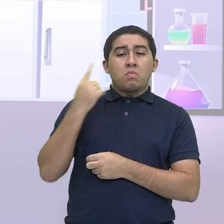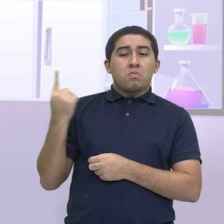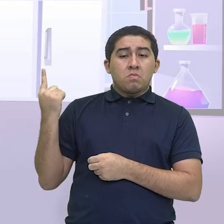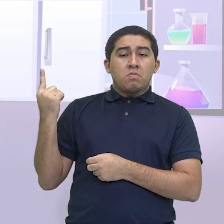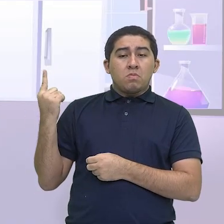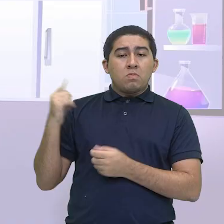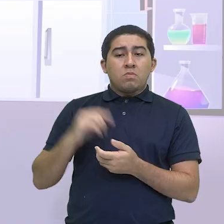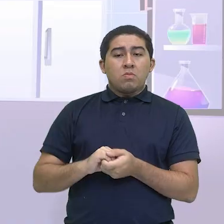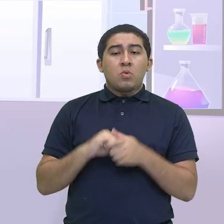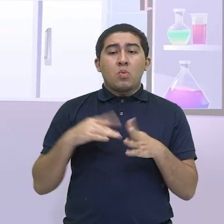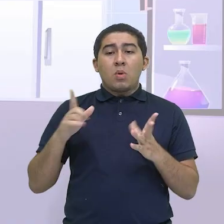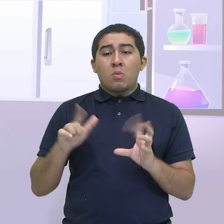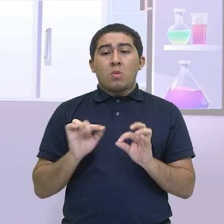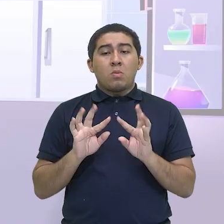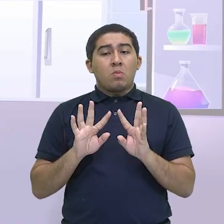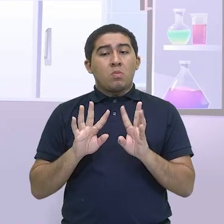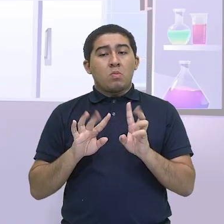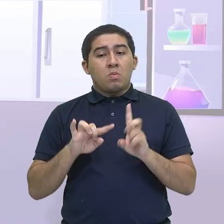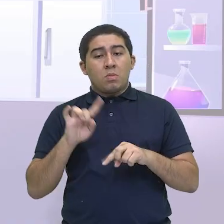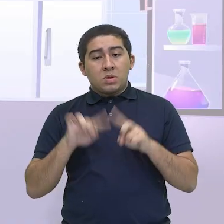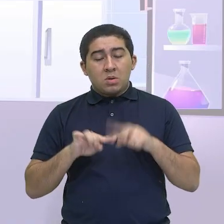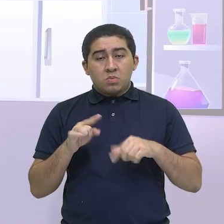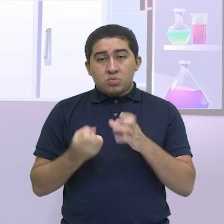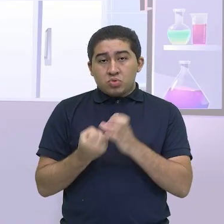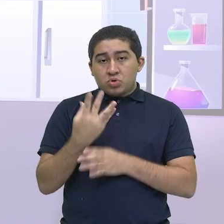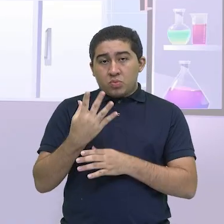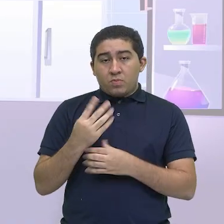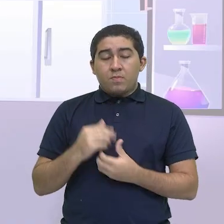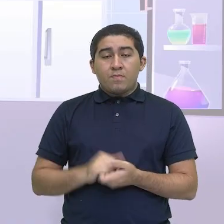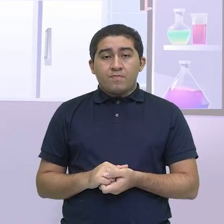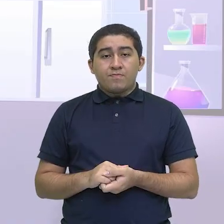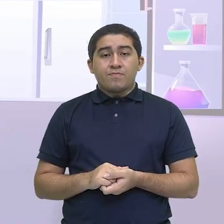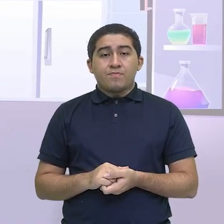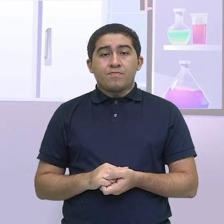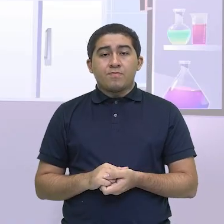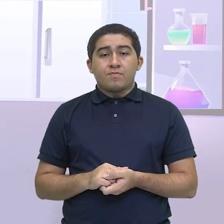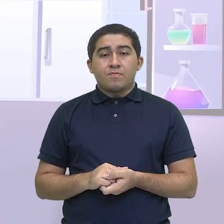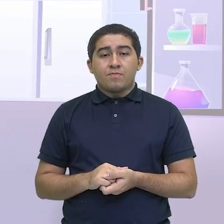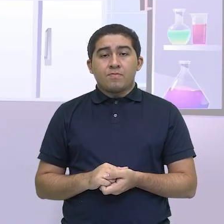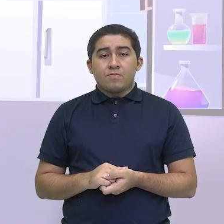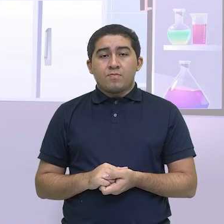reação química? Quais foram os produtos formados? Aí nós temos os produtos